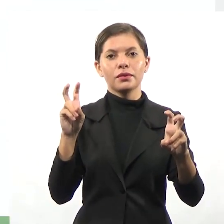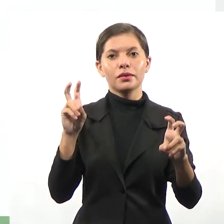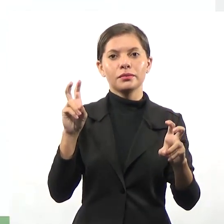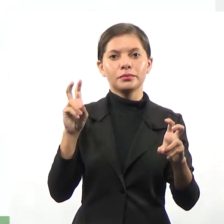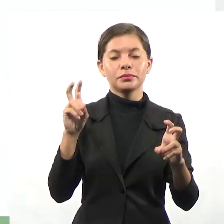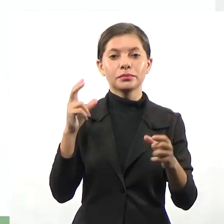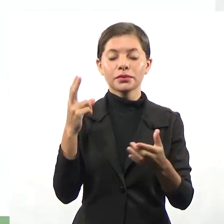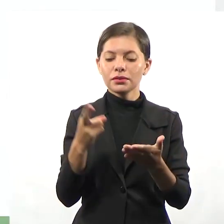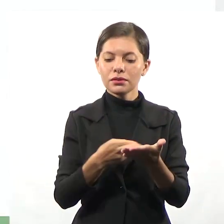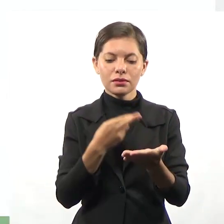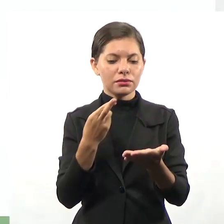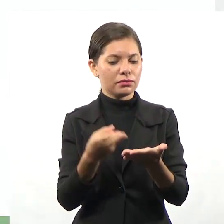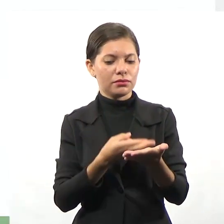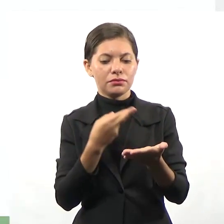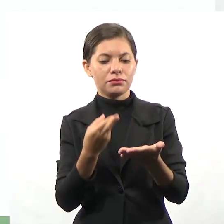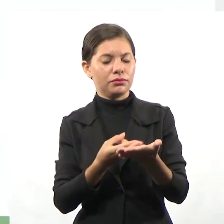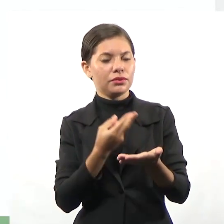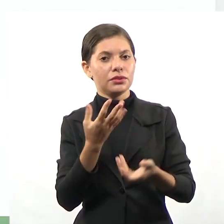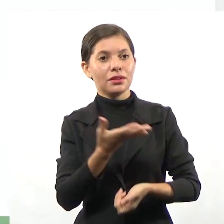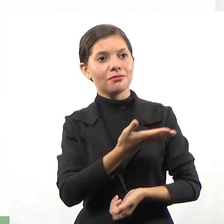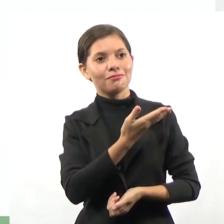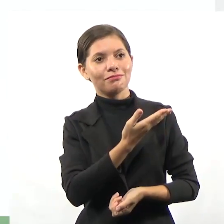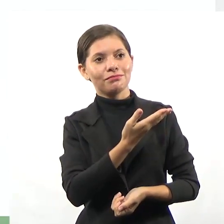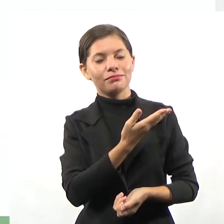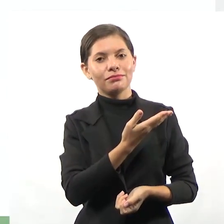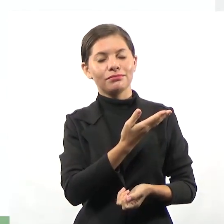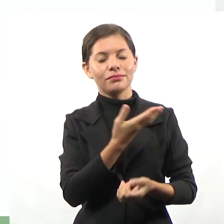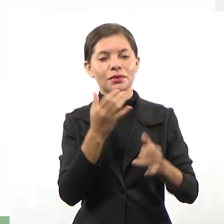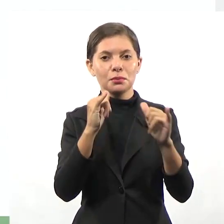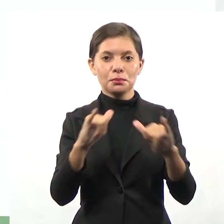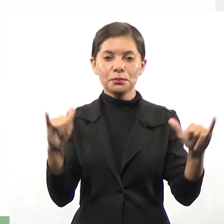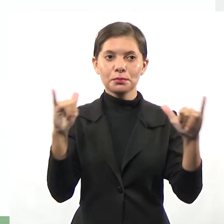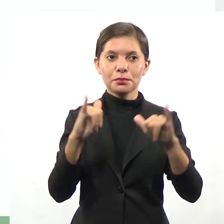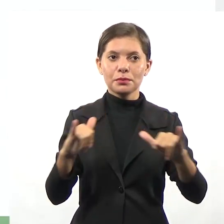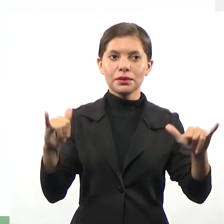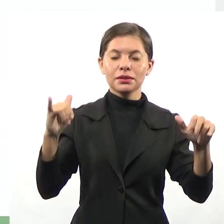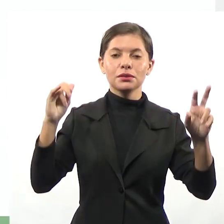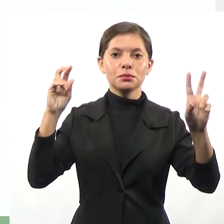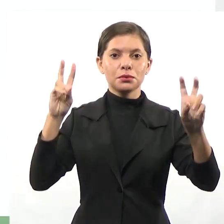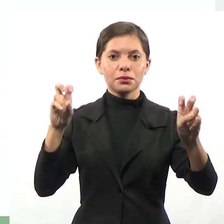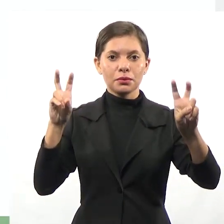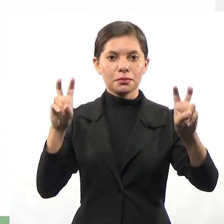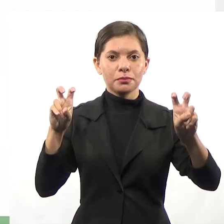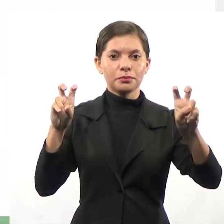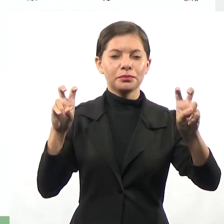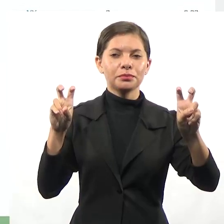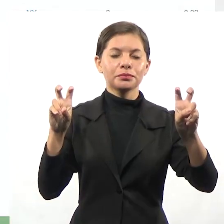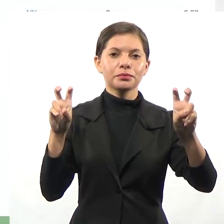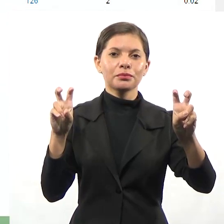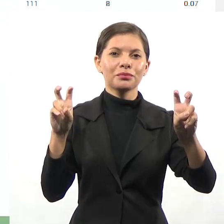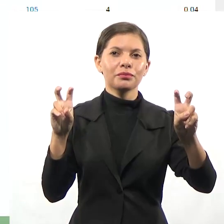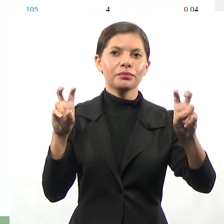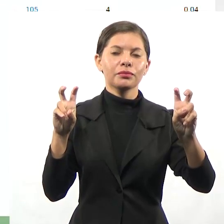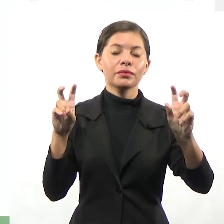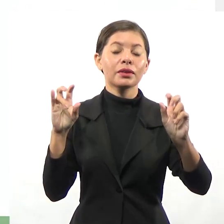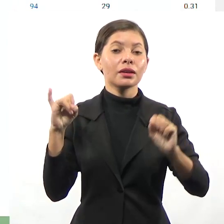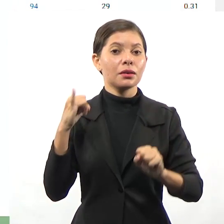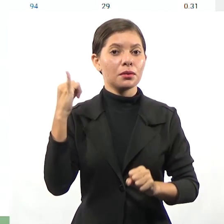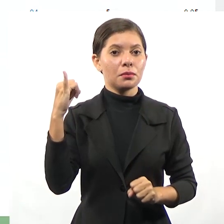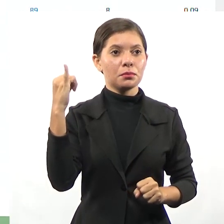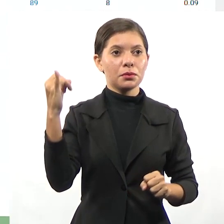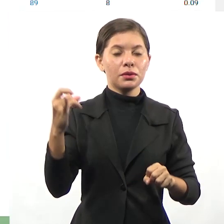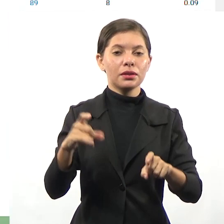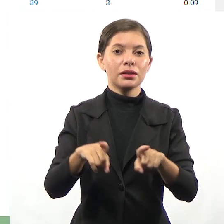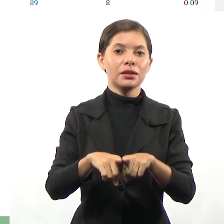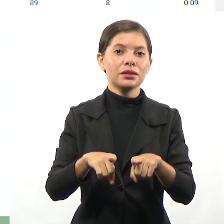publicações para essa temática. Vale salientar da mesma forma, não adianta ter publicações que se não são artigos